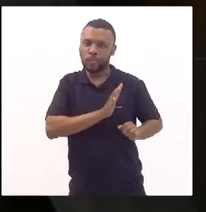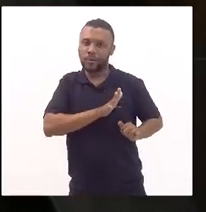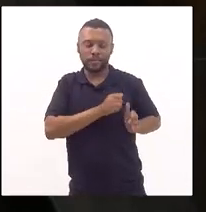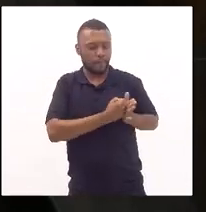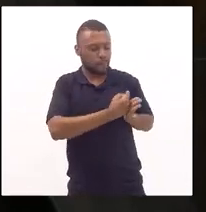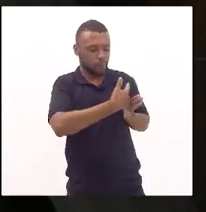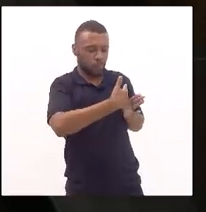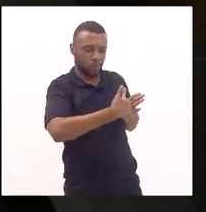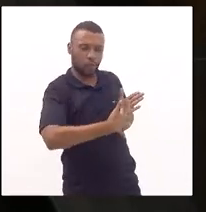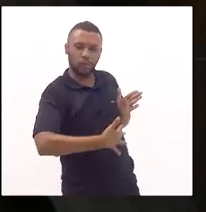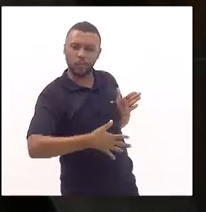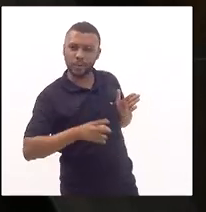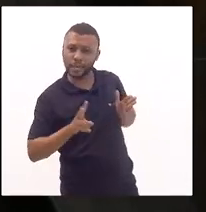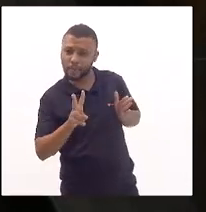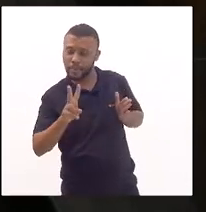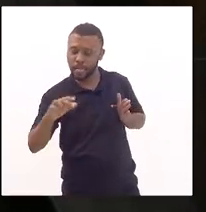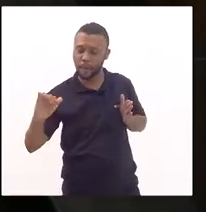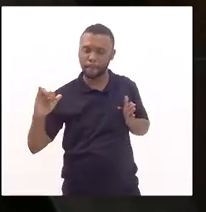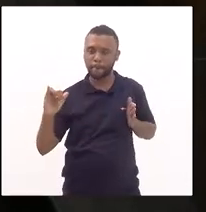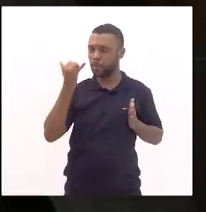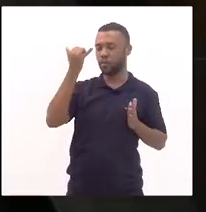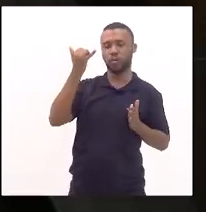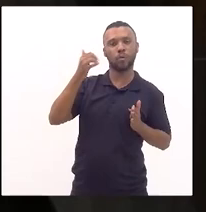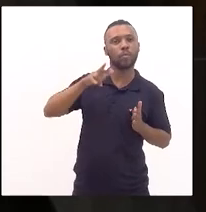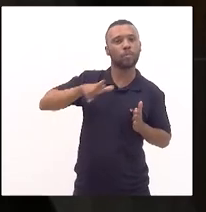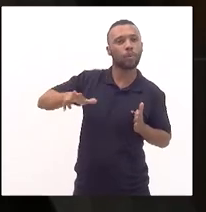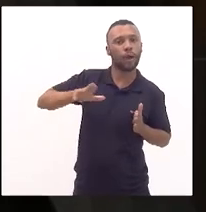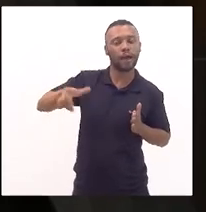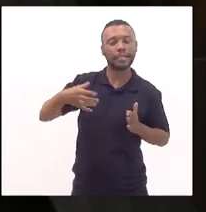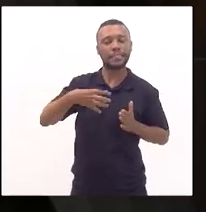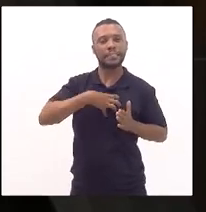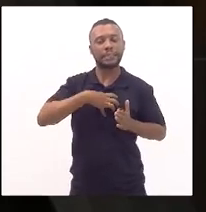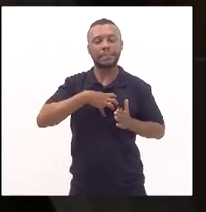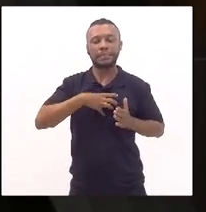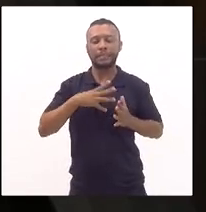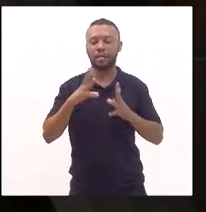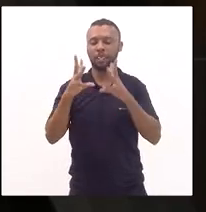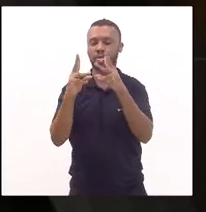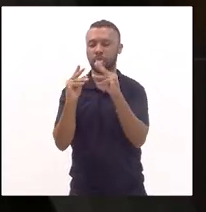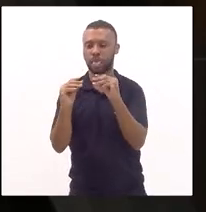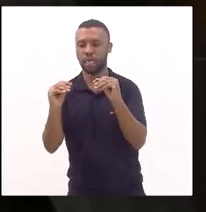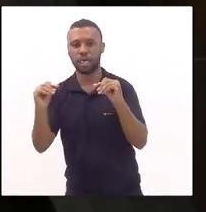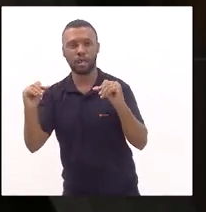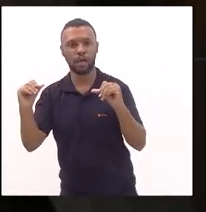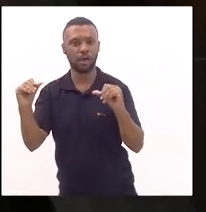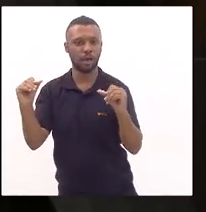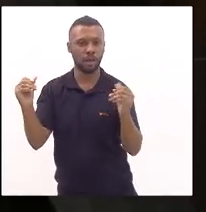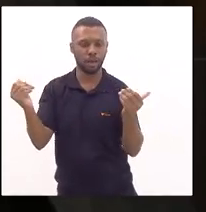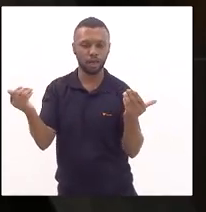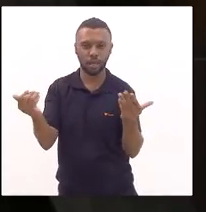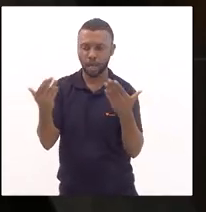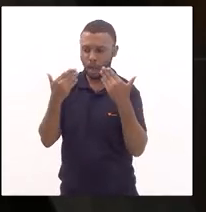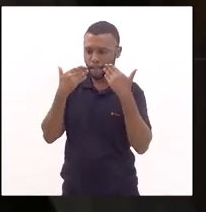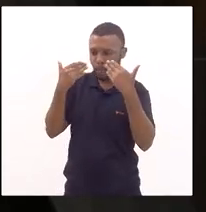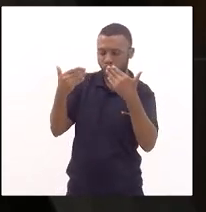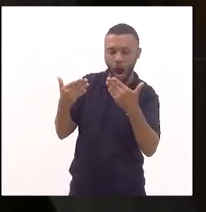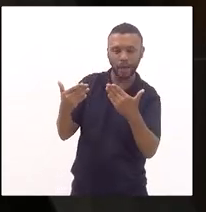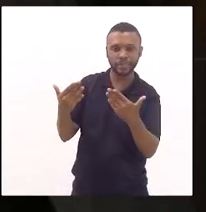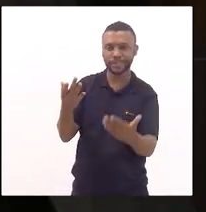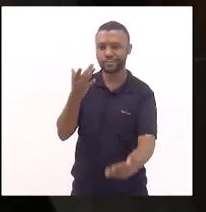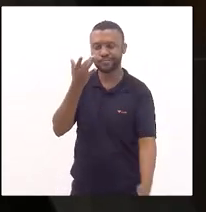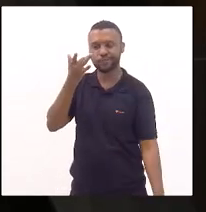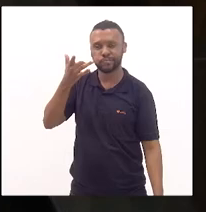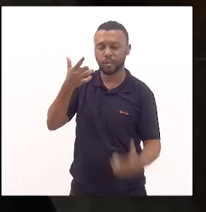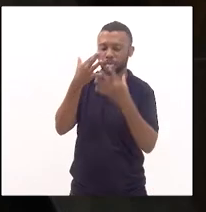assim. Nem sempre a perda é traiçoeira. Às vezes ela é sentida aos poucos. Expõe o que não se quer enxergar. Além de uma dor que